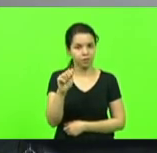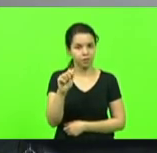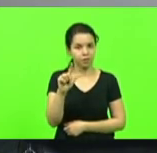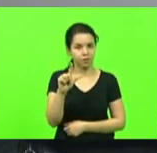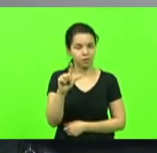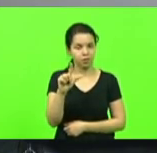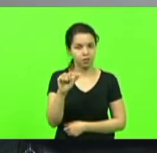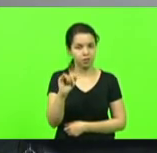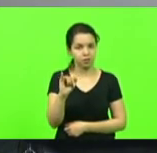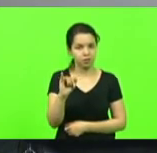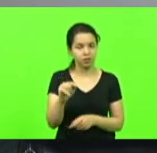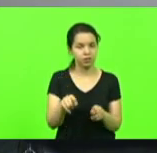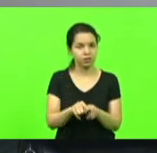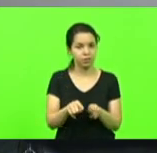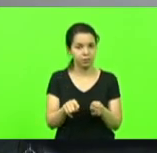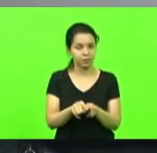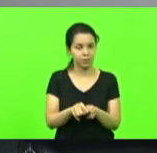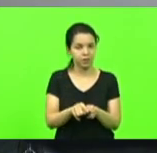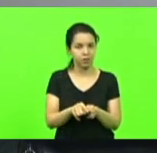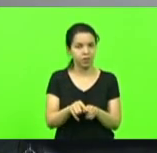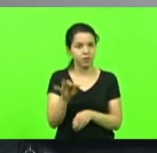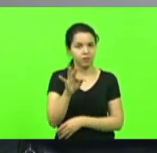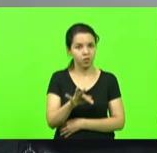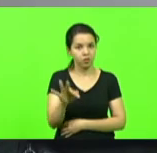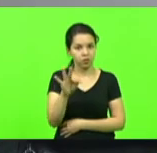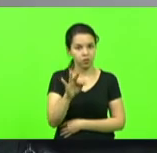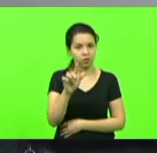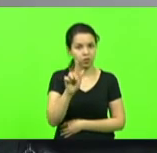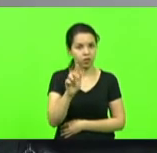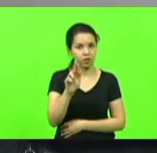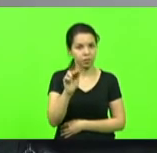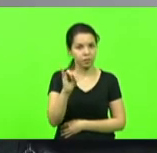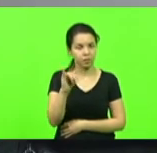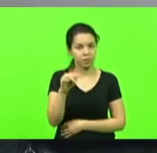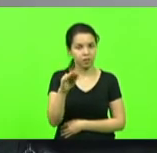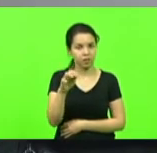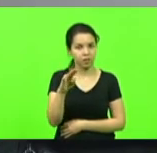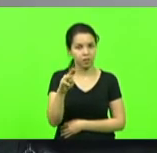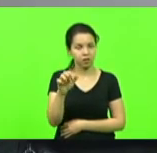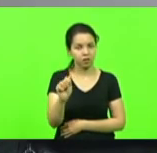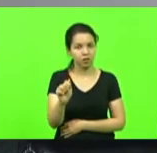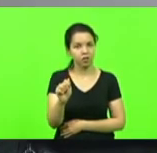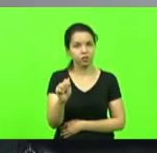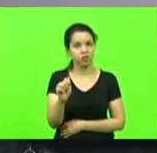da Universidade, da Faculdade Guimbala de Joinville, e que